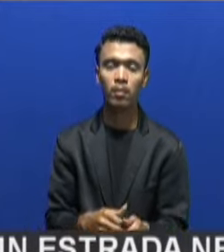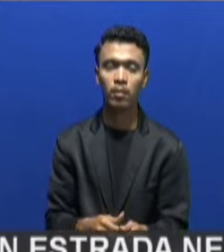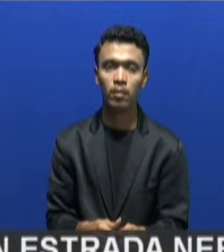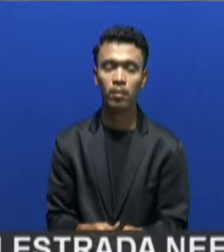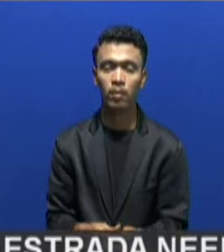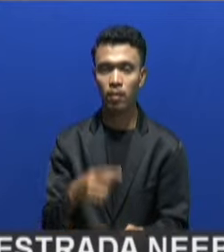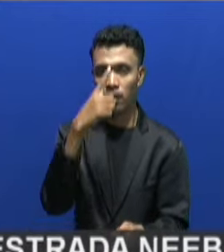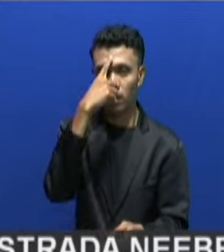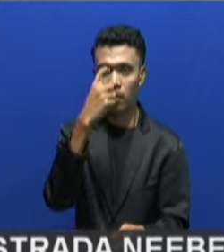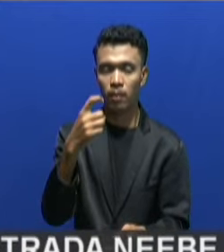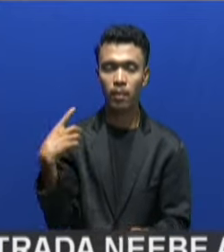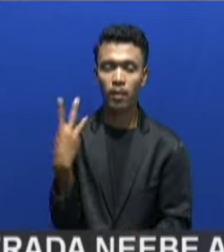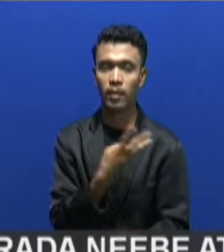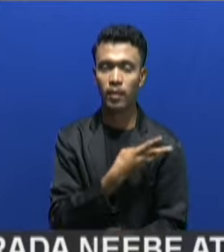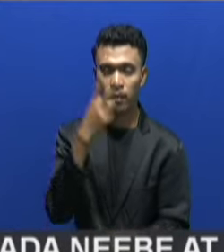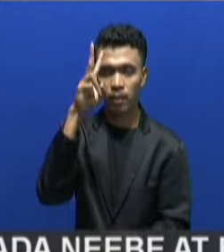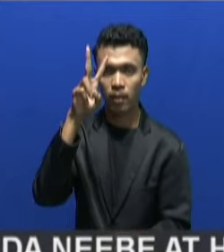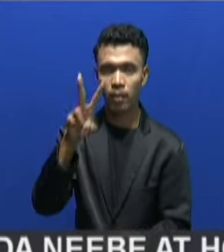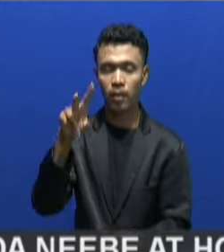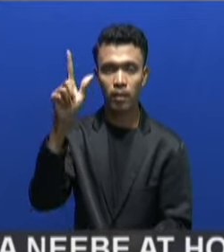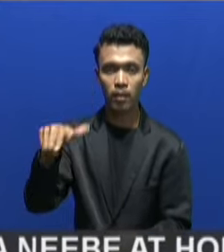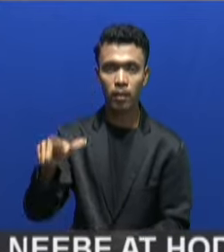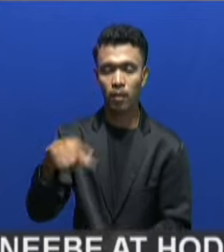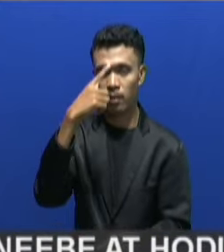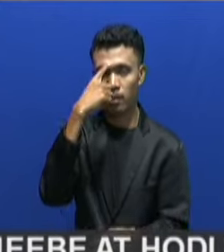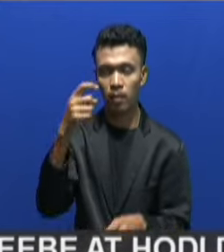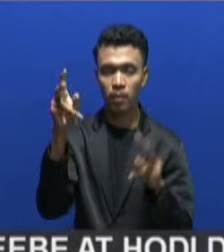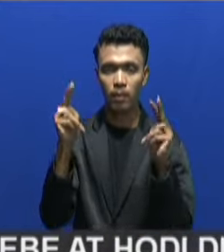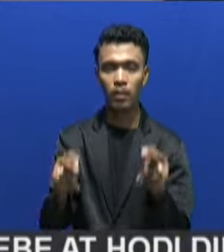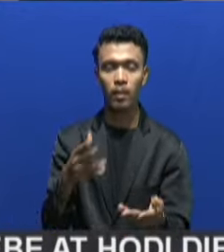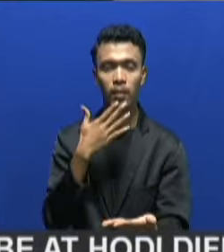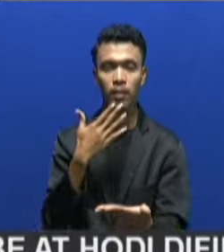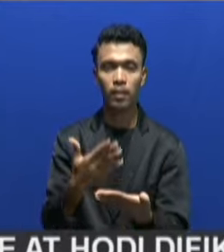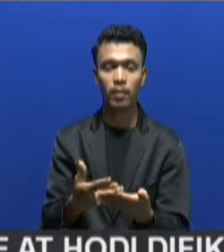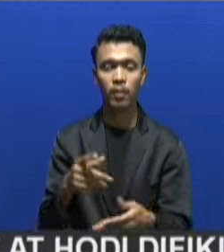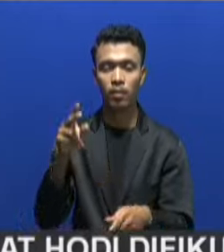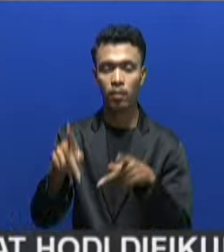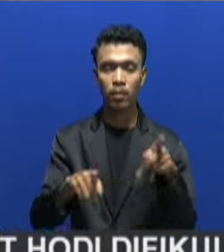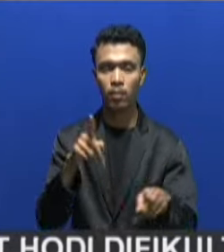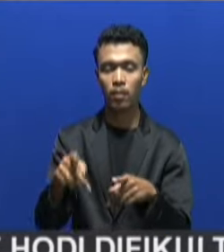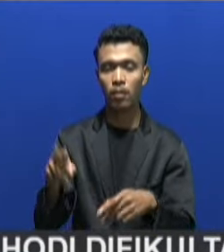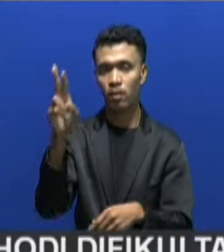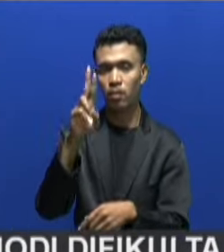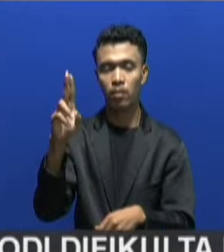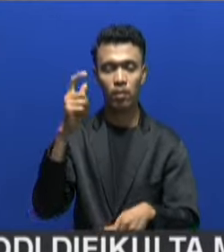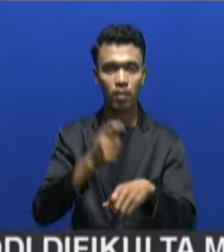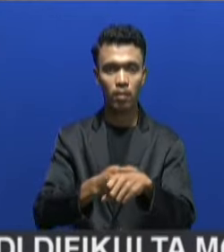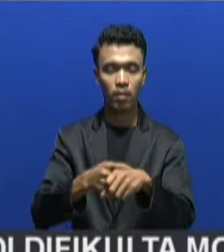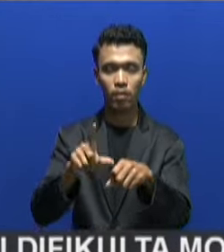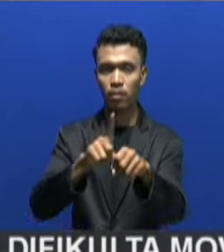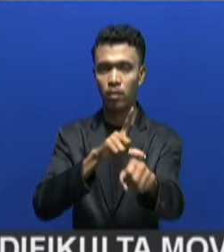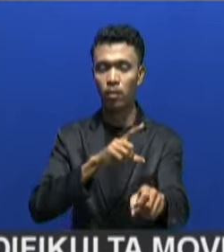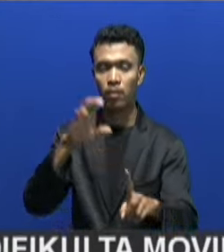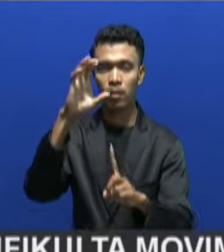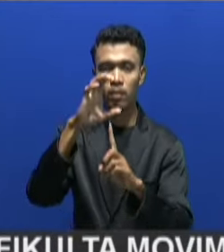tamba tare demora tamba ne tenki kualidade tamba ne komunidade usat para tim kunar tamba ne tenki kualidade se fi alia lolor